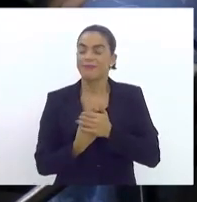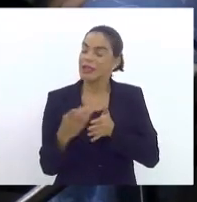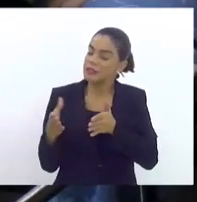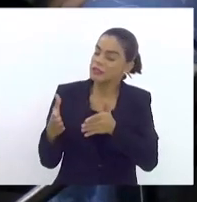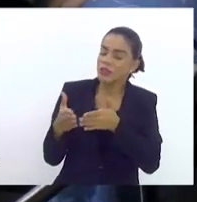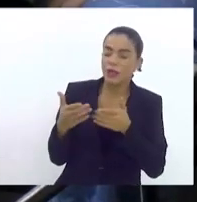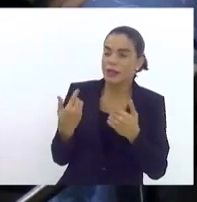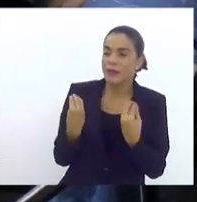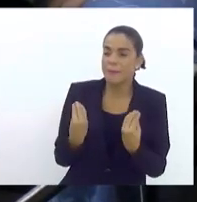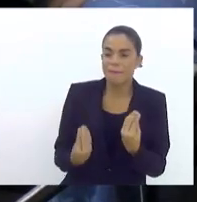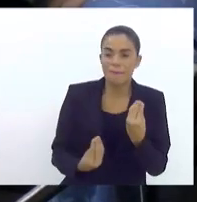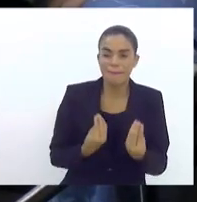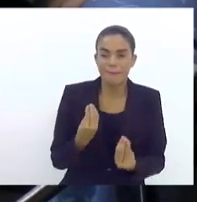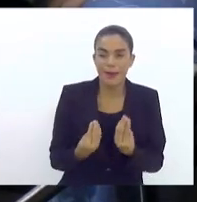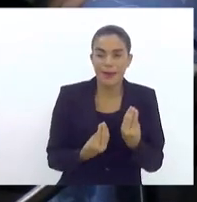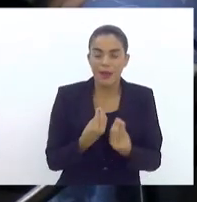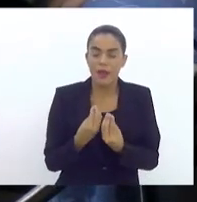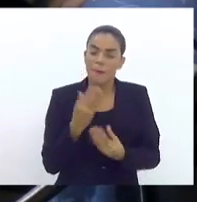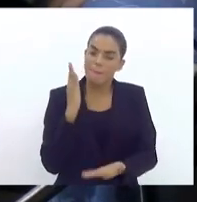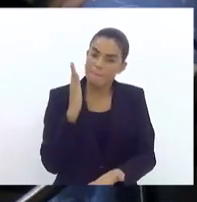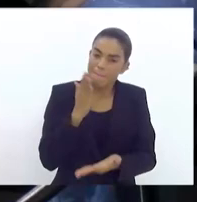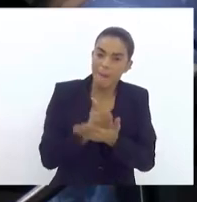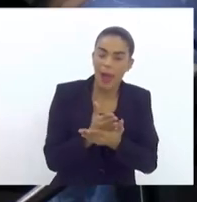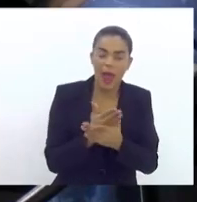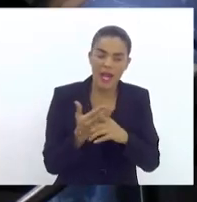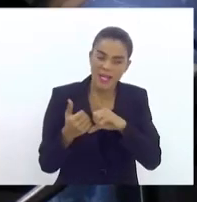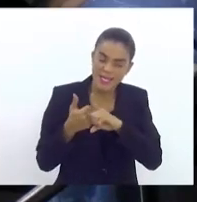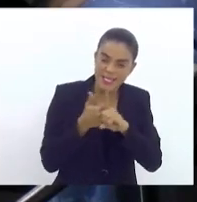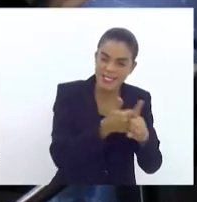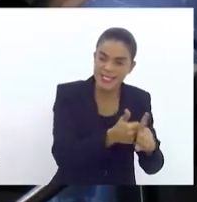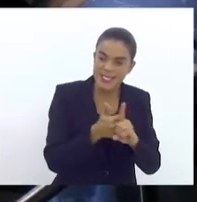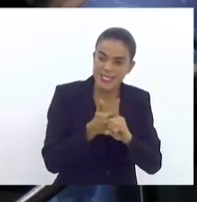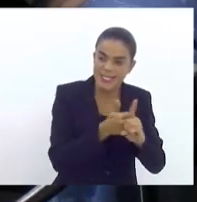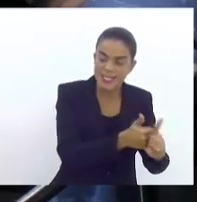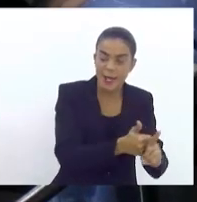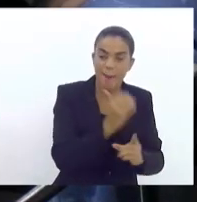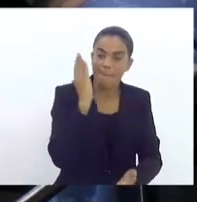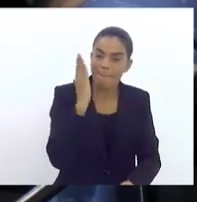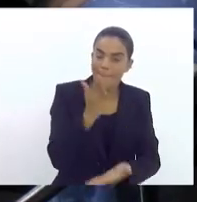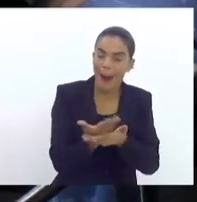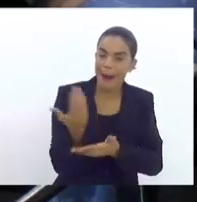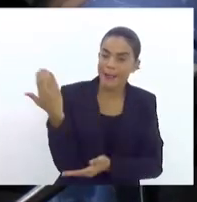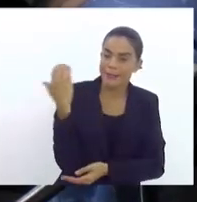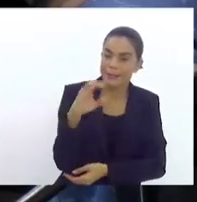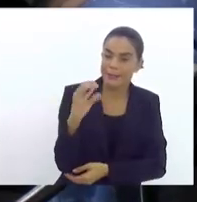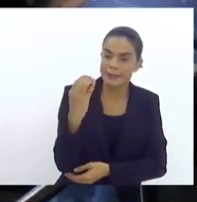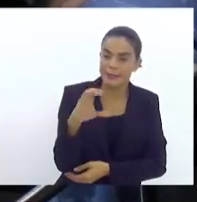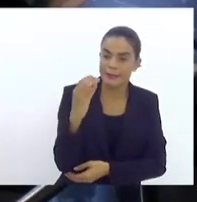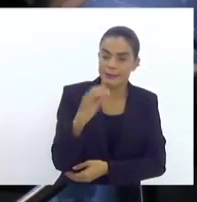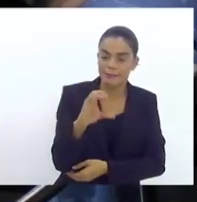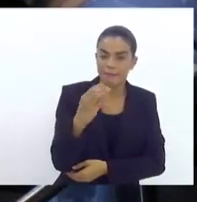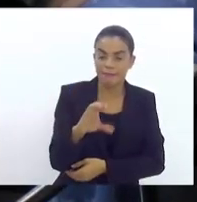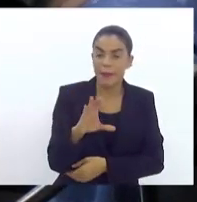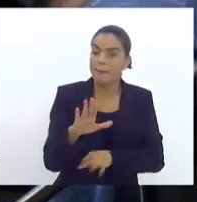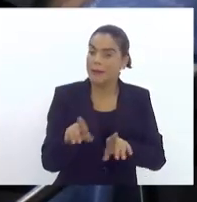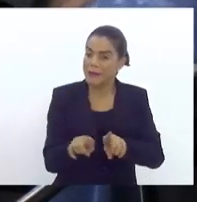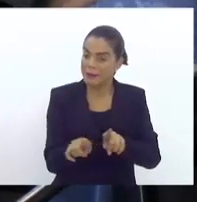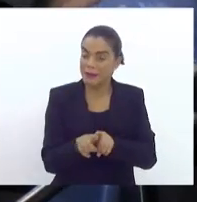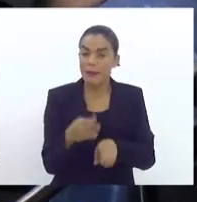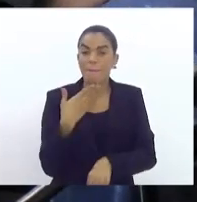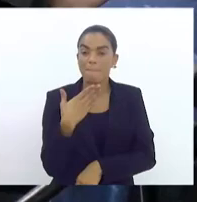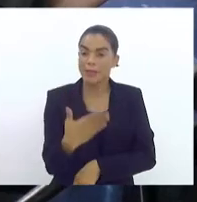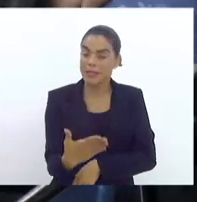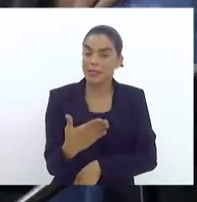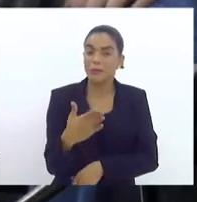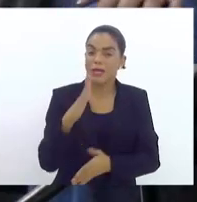para que eles Parem de perseguir interrompam as publicações mas também existe um pedido para que seja